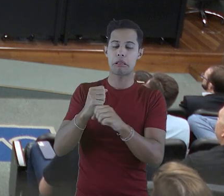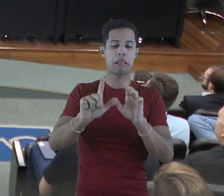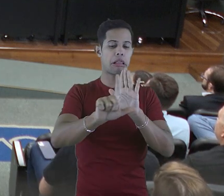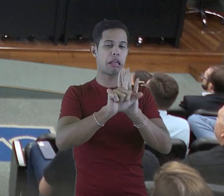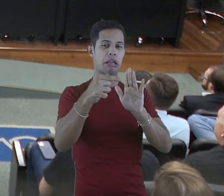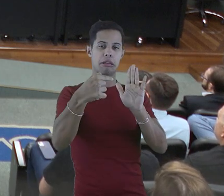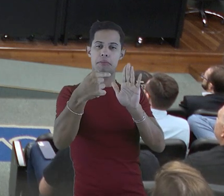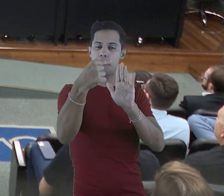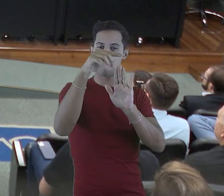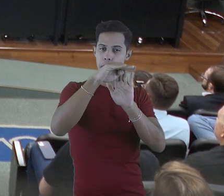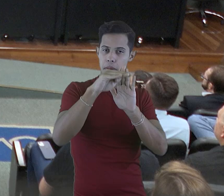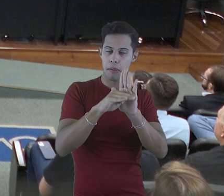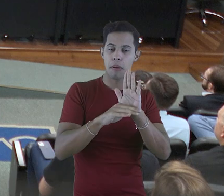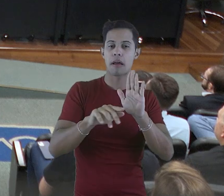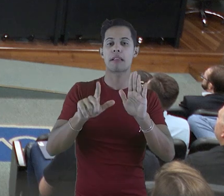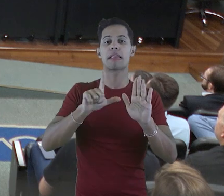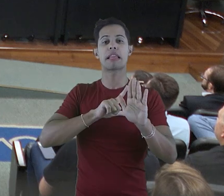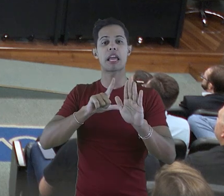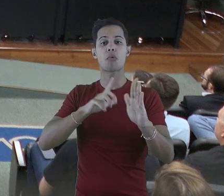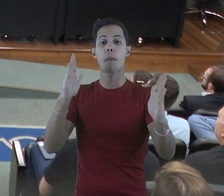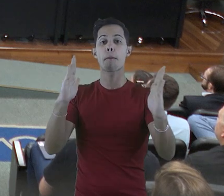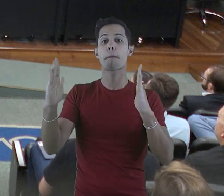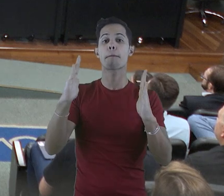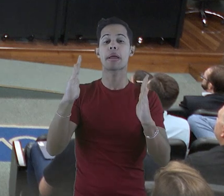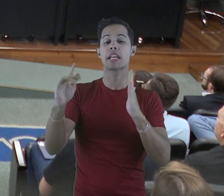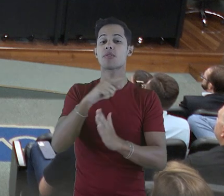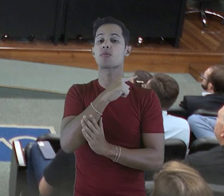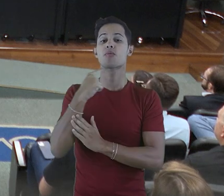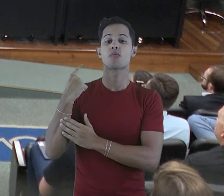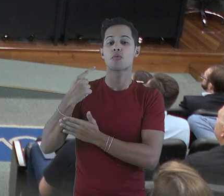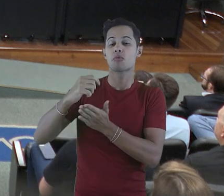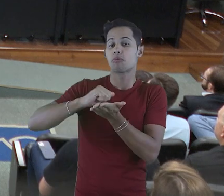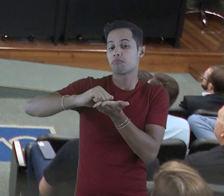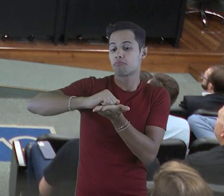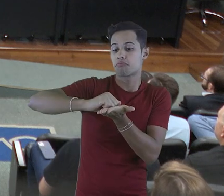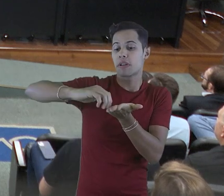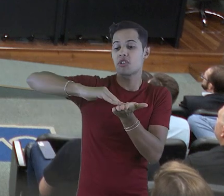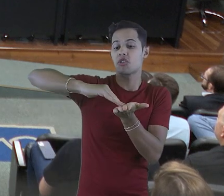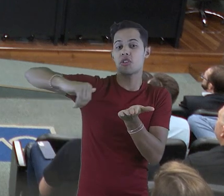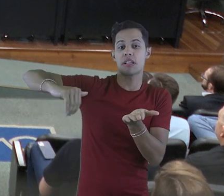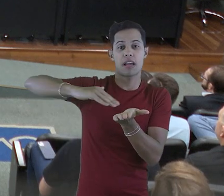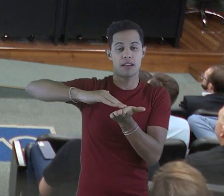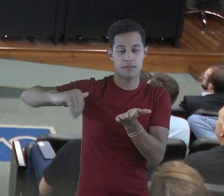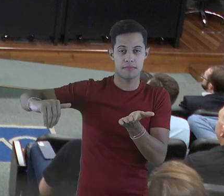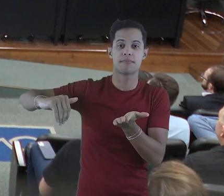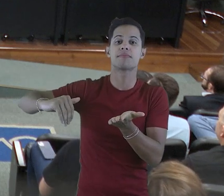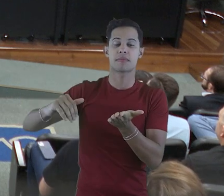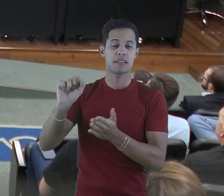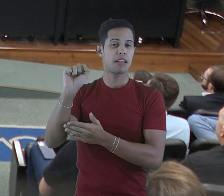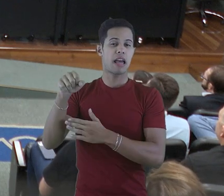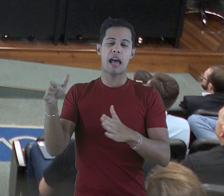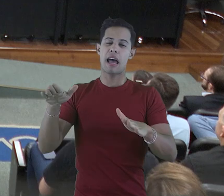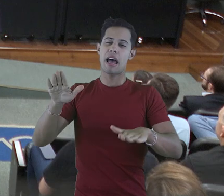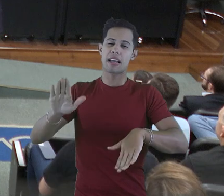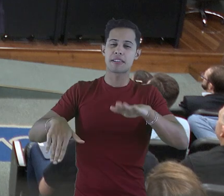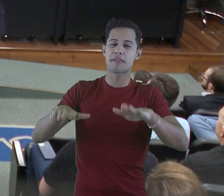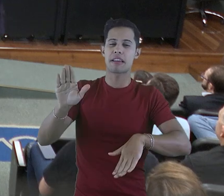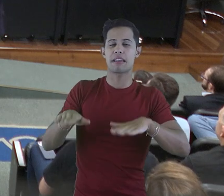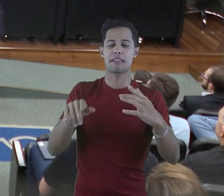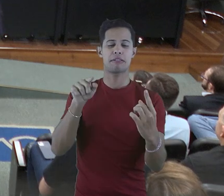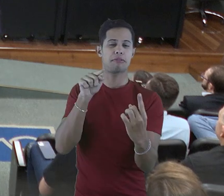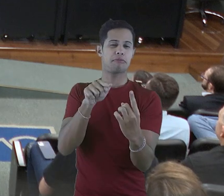obrigado a manter o dado por um certo tempo mesmo que você não tenha mais finalidade específica sobre aquele dado